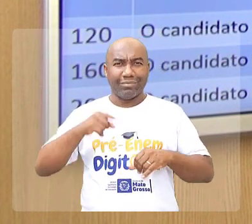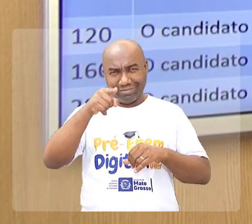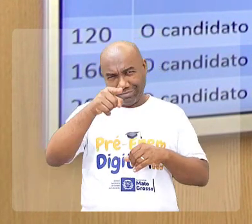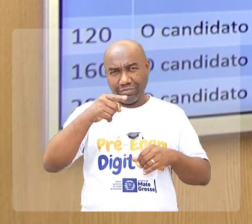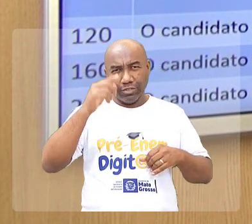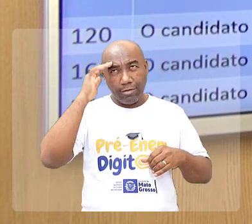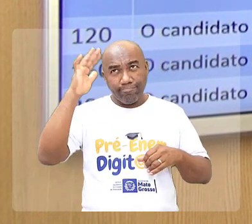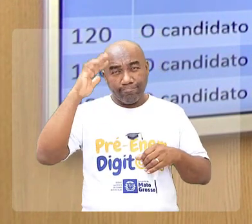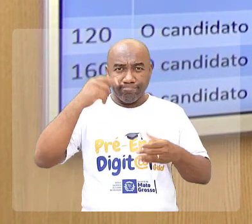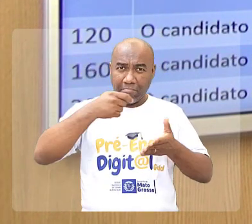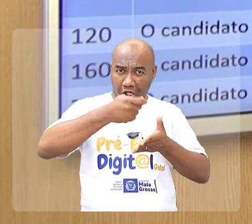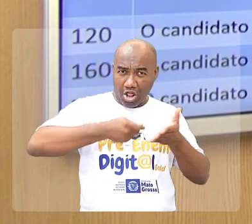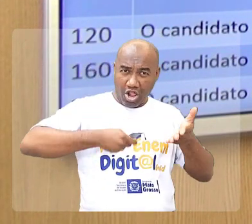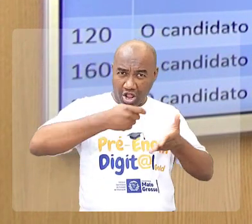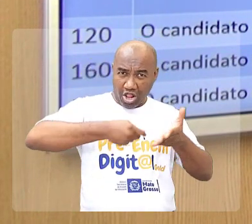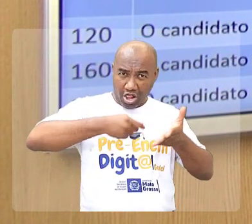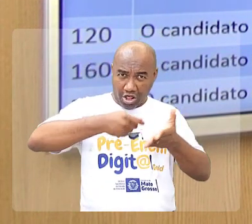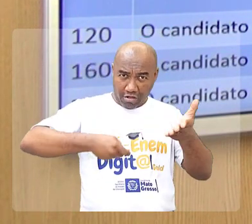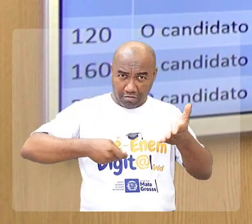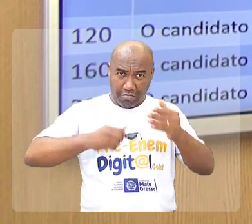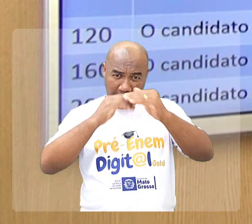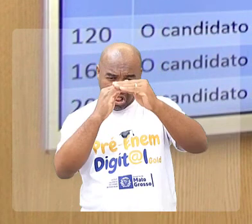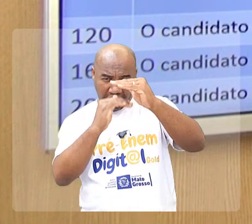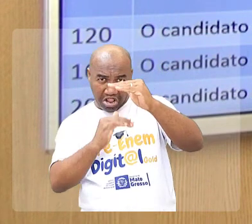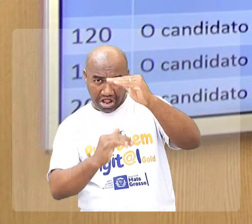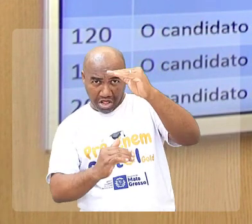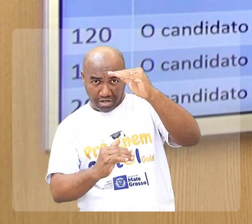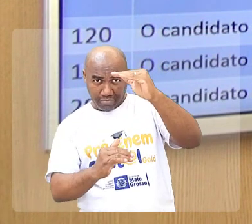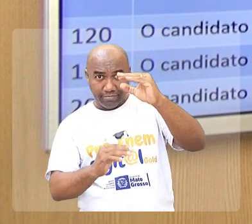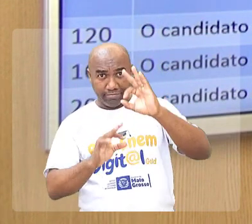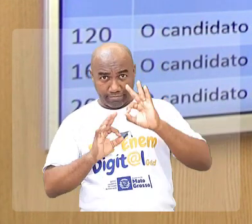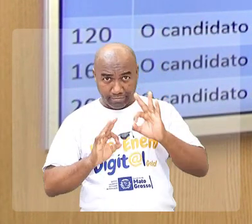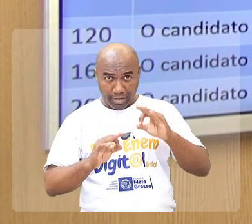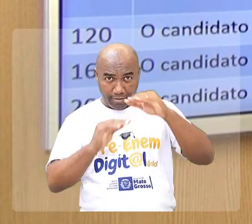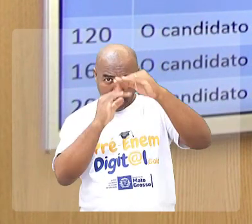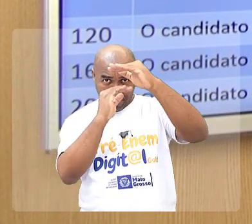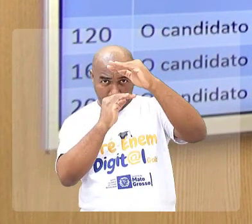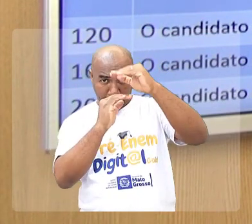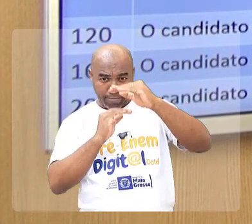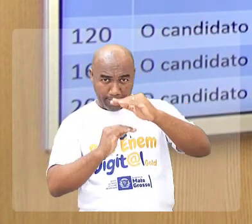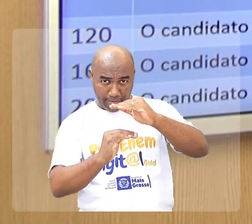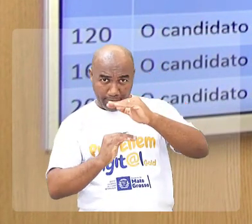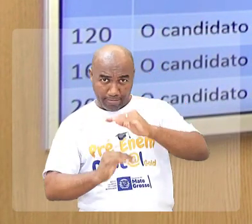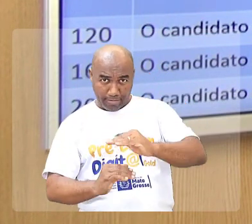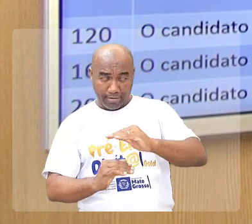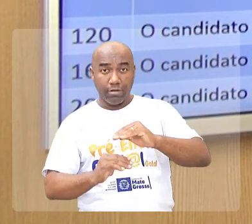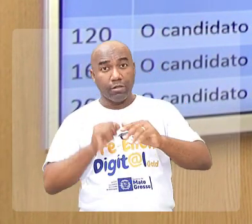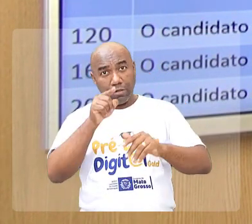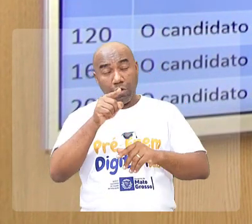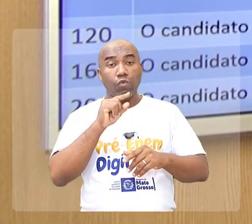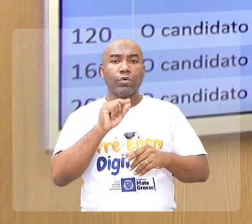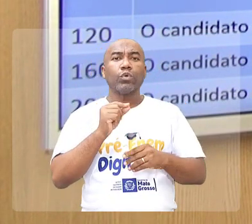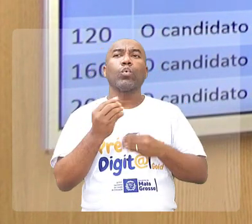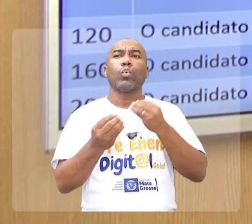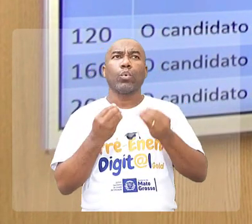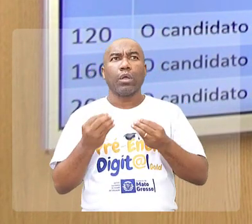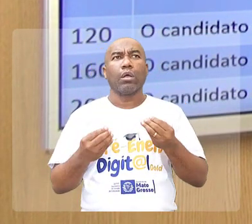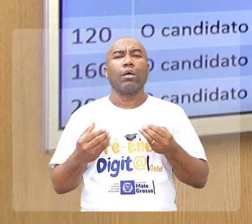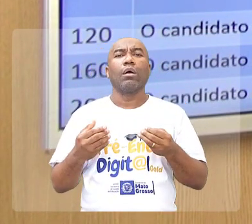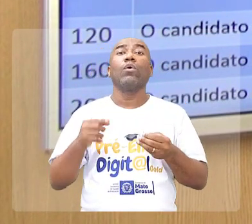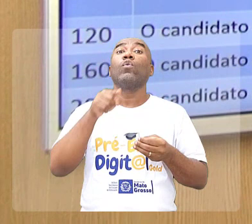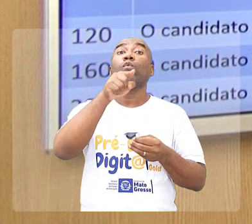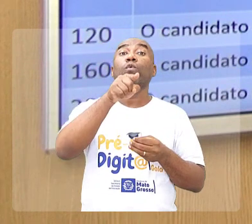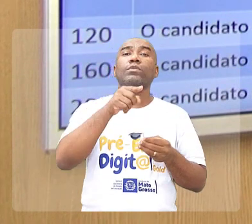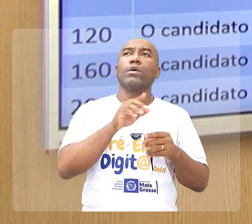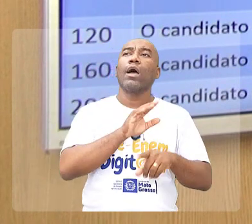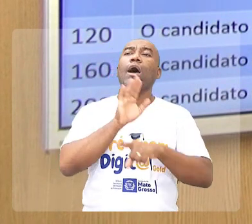intervenção, mas que não ia acabar de uma vez por todas com o problema. Então, a gente vai dizer que a sua intervenção vai